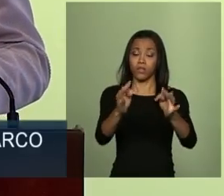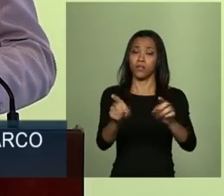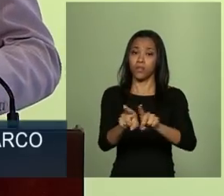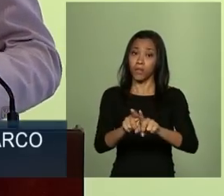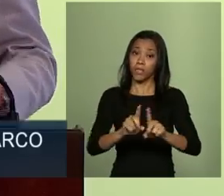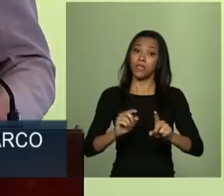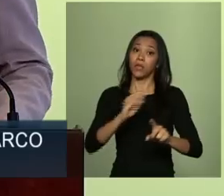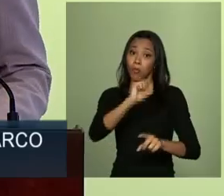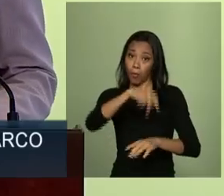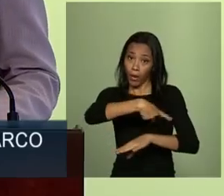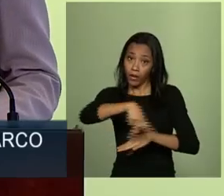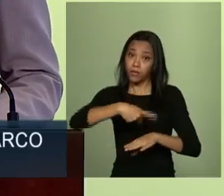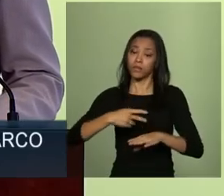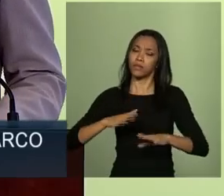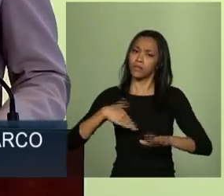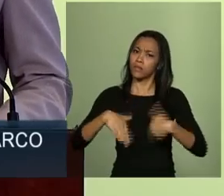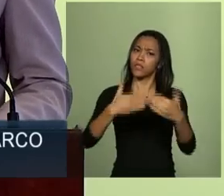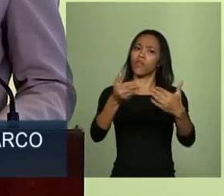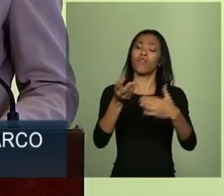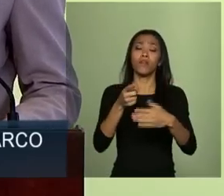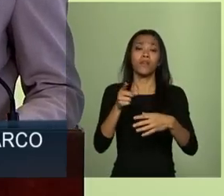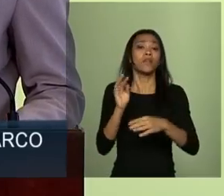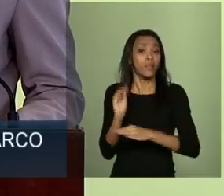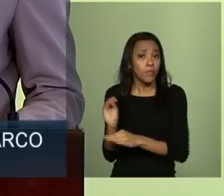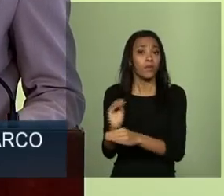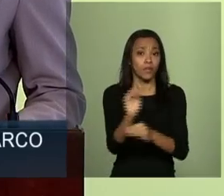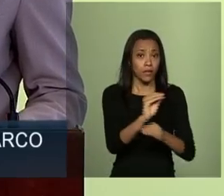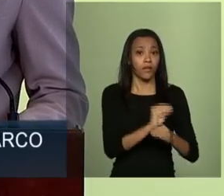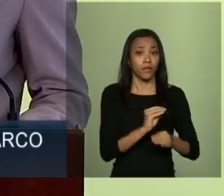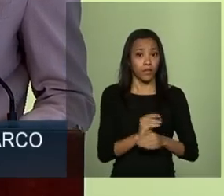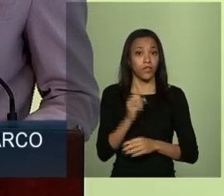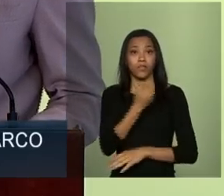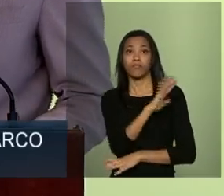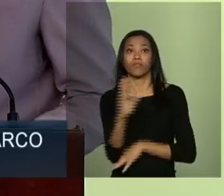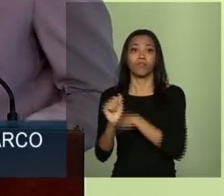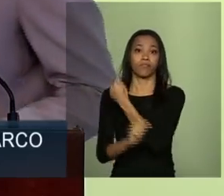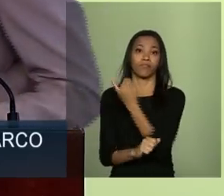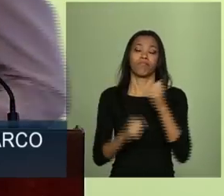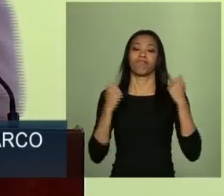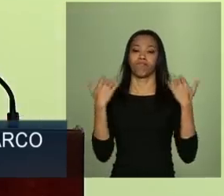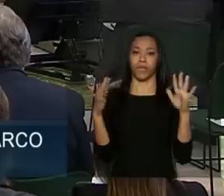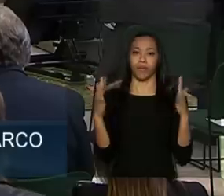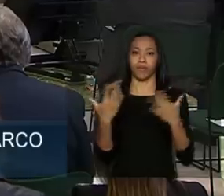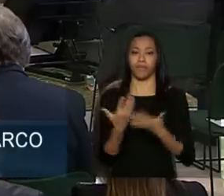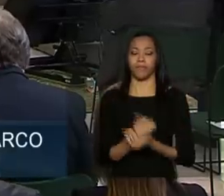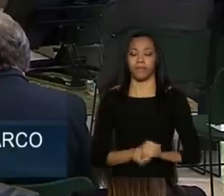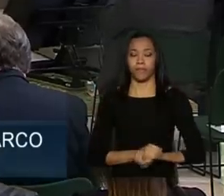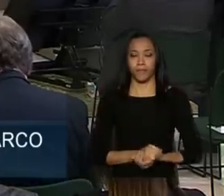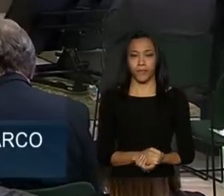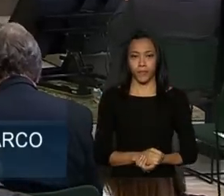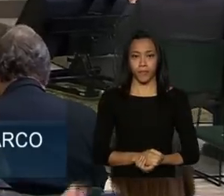desenvolve e um país que protege o meio ambiente. Parabéns.